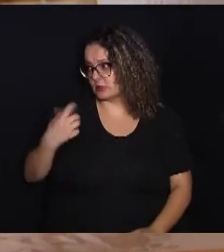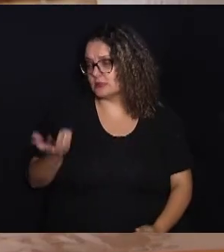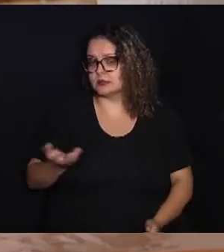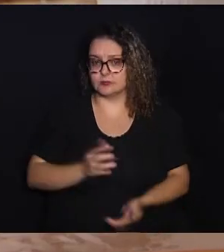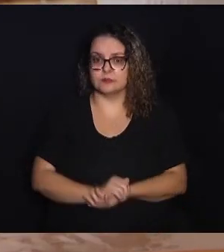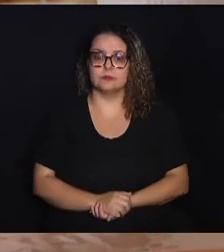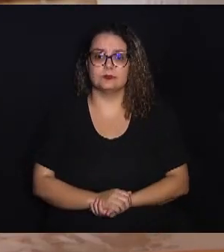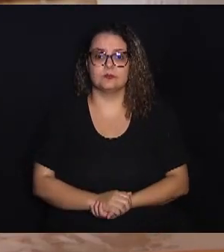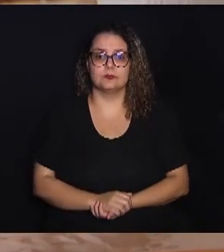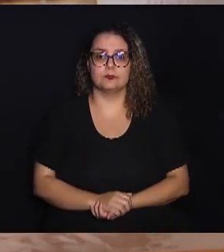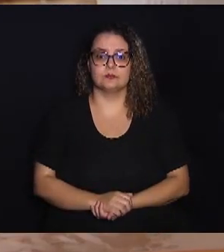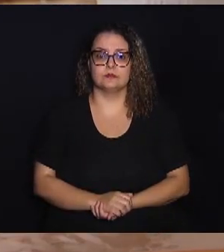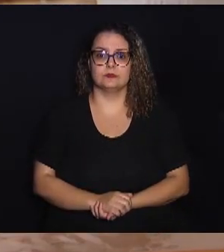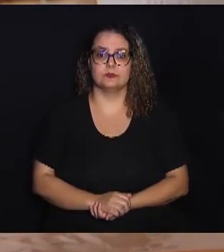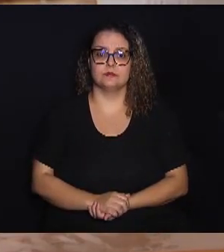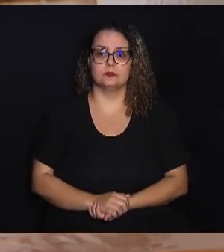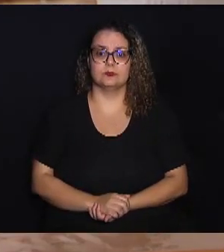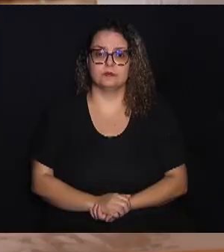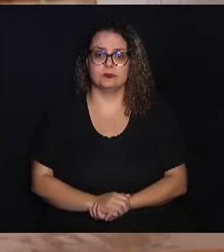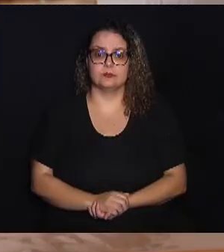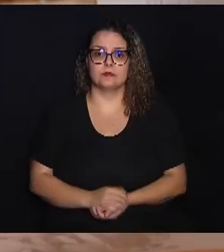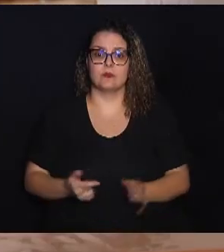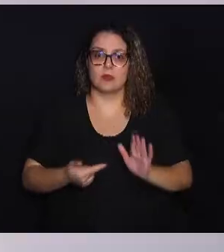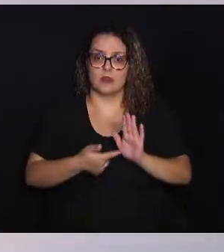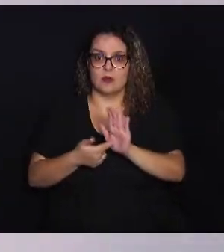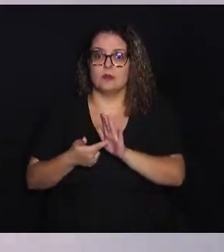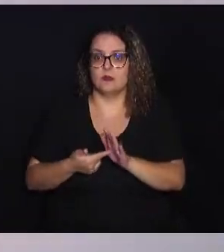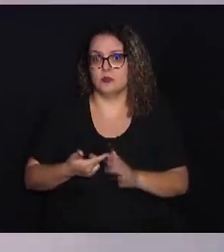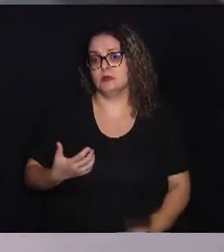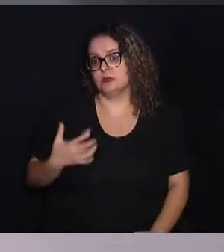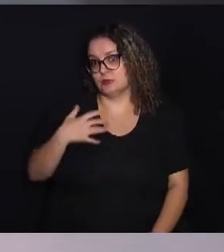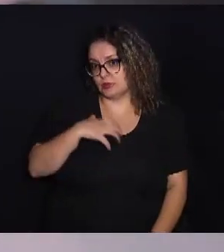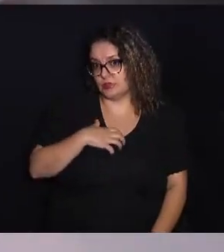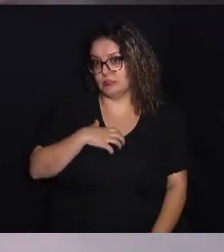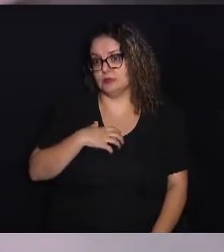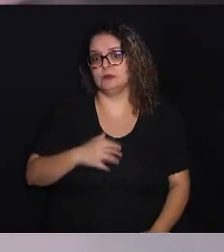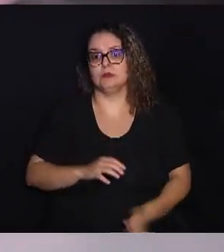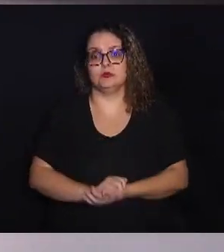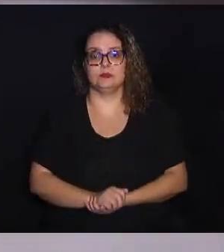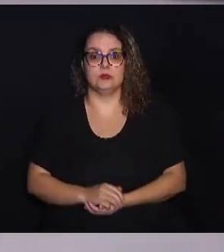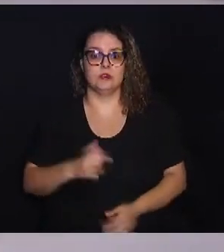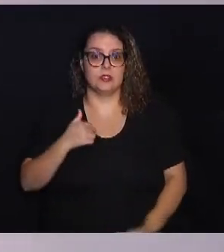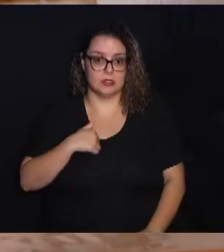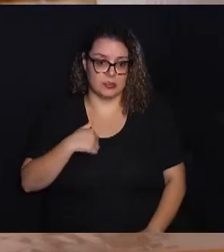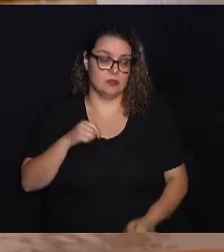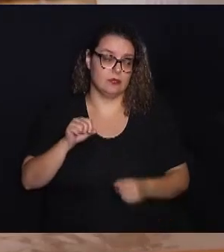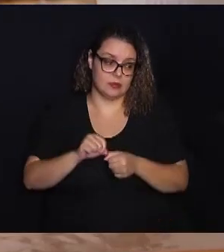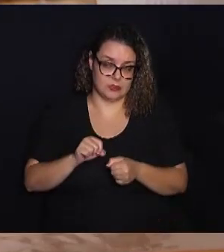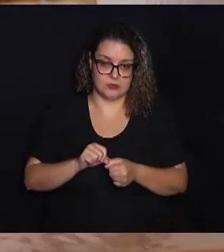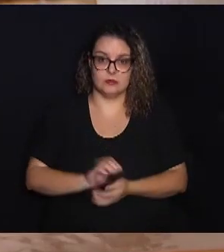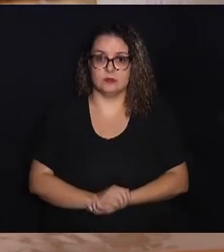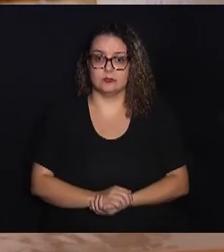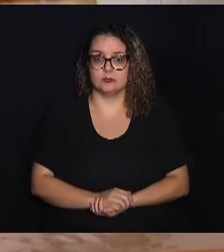e vou tirar. E aí eu vou transferir a peça para o azulejo que vai dentro do forno. Aqui, às